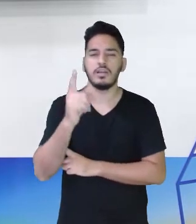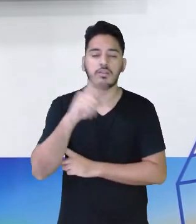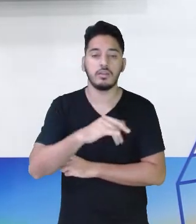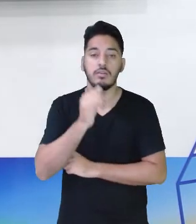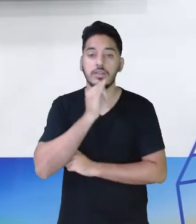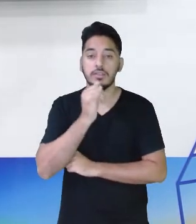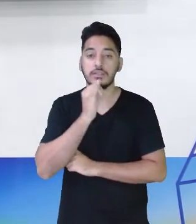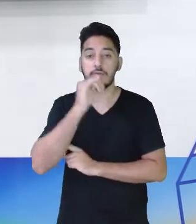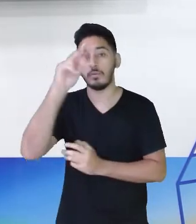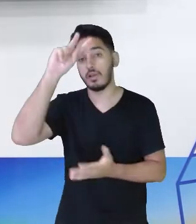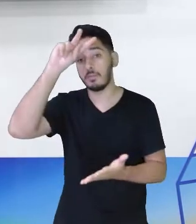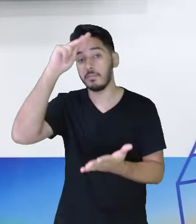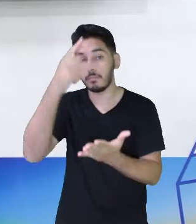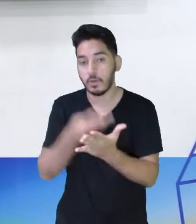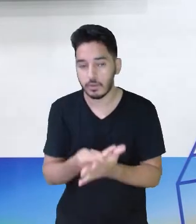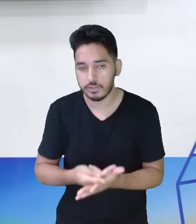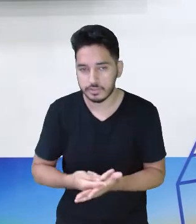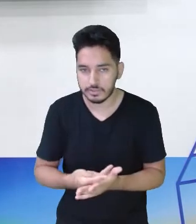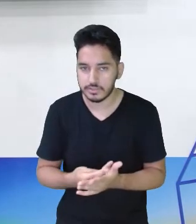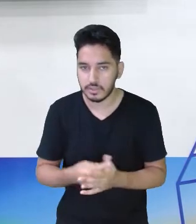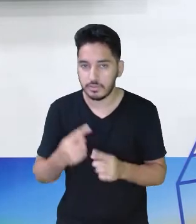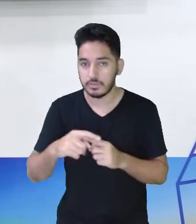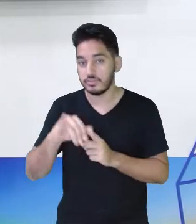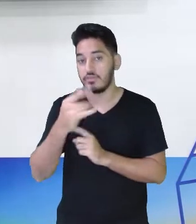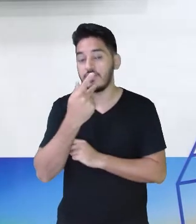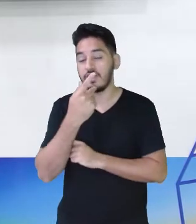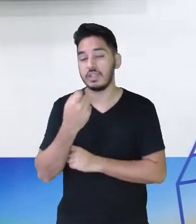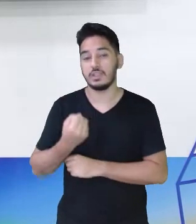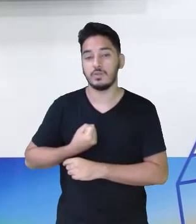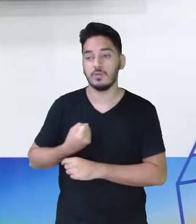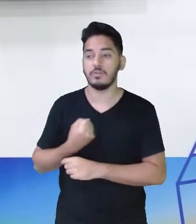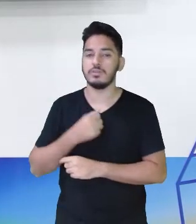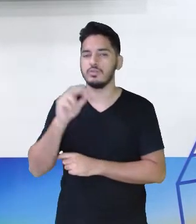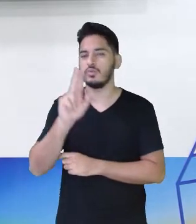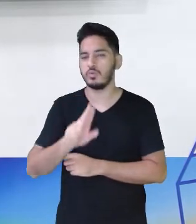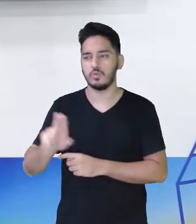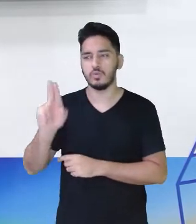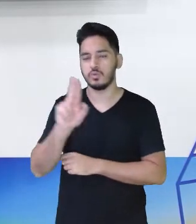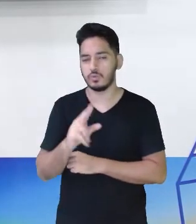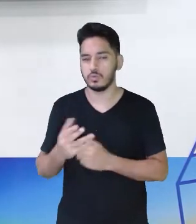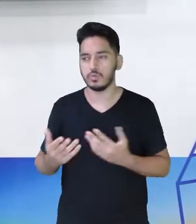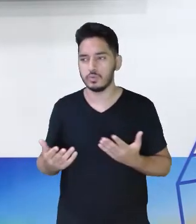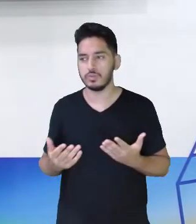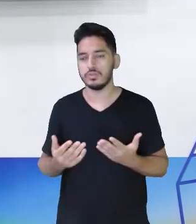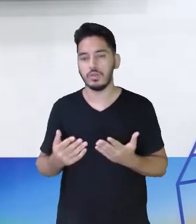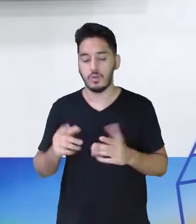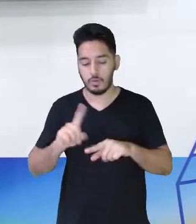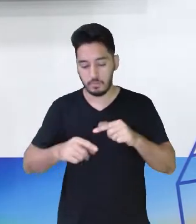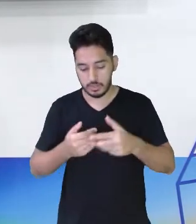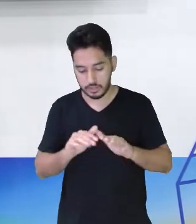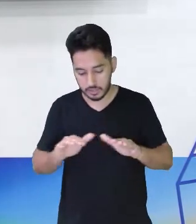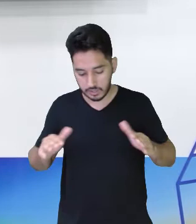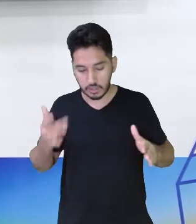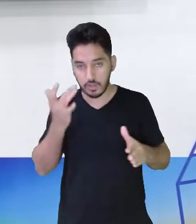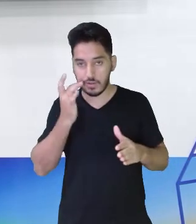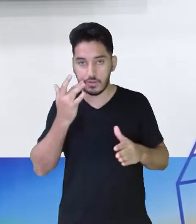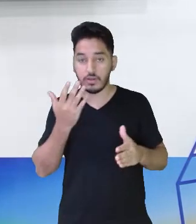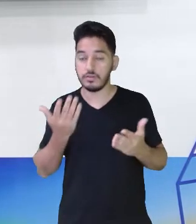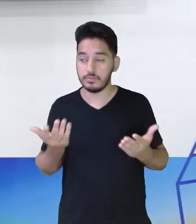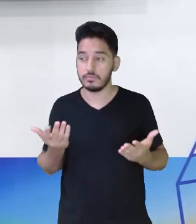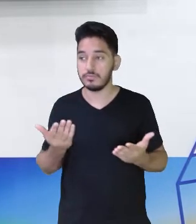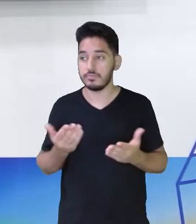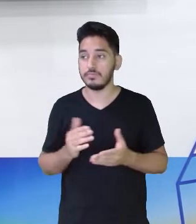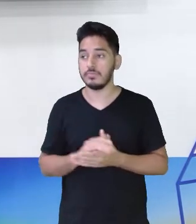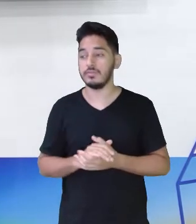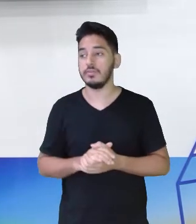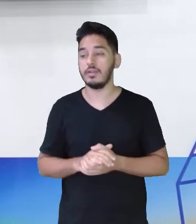exemplo hipotético, né? Porque se a gente for falar de números, a gente utilizando o material dourado, a compreensão,